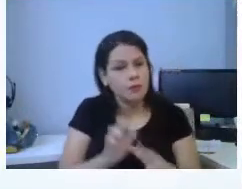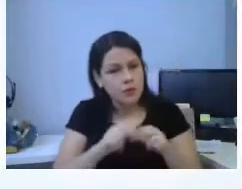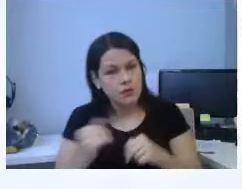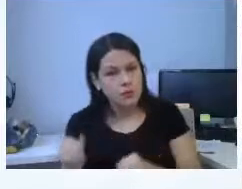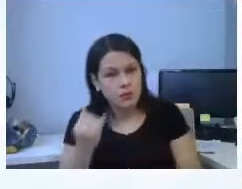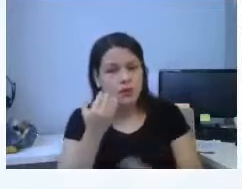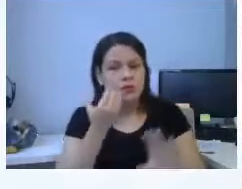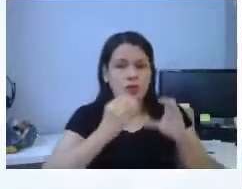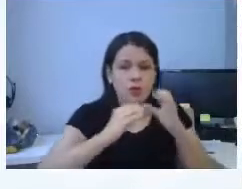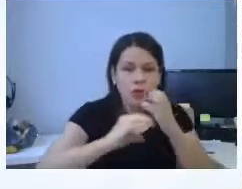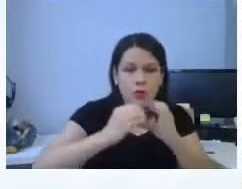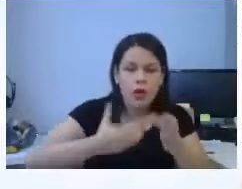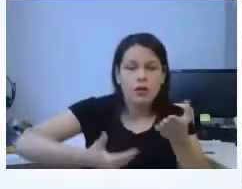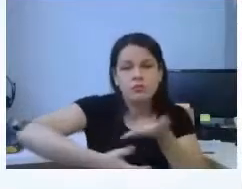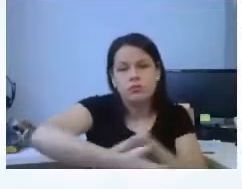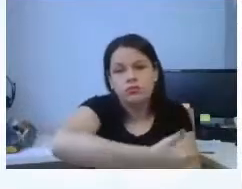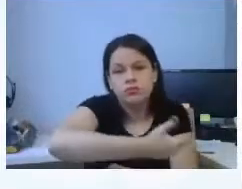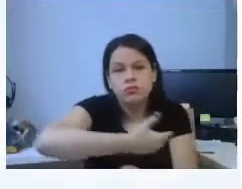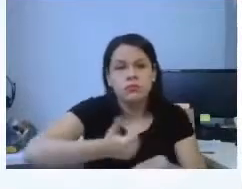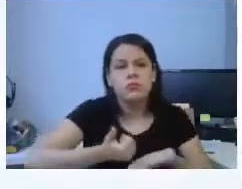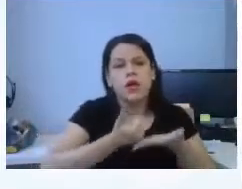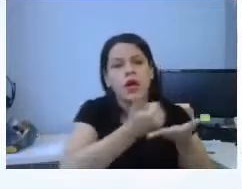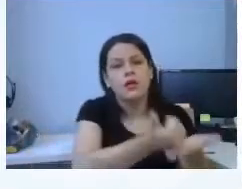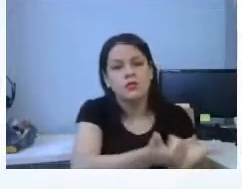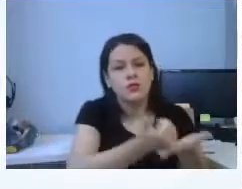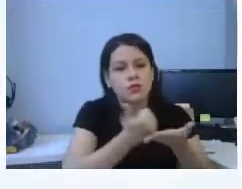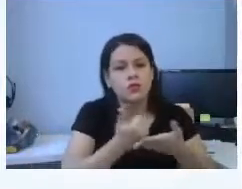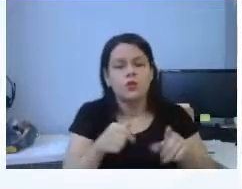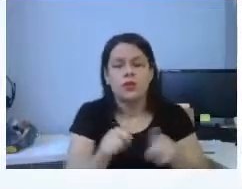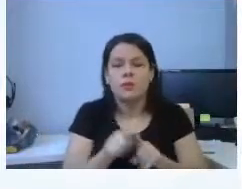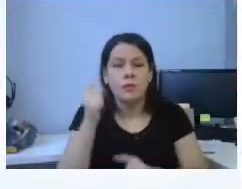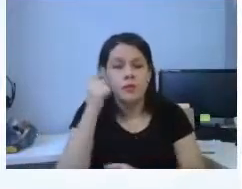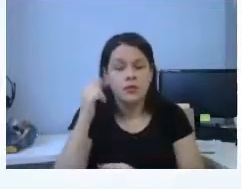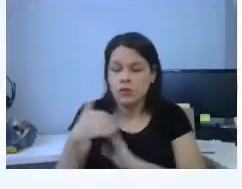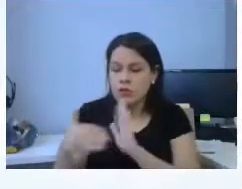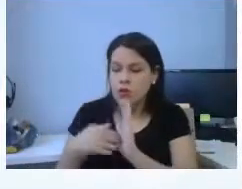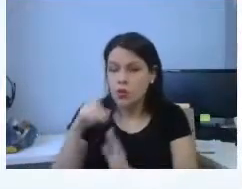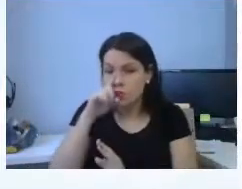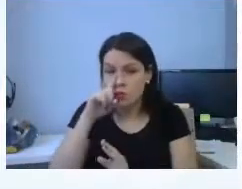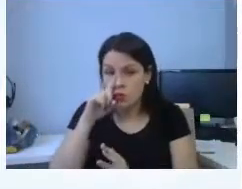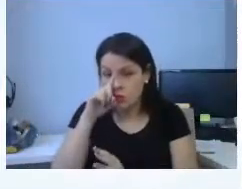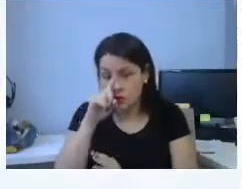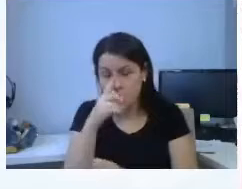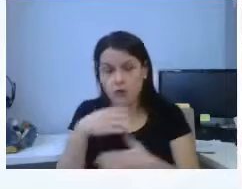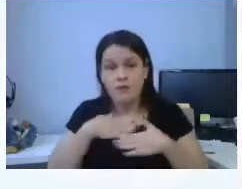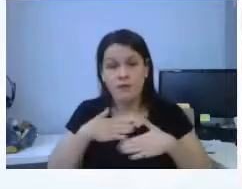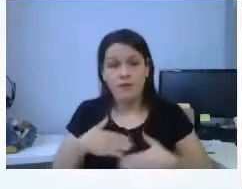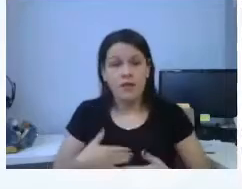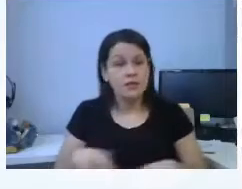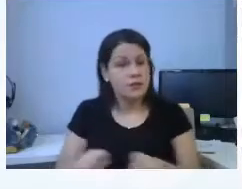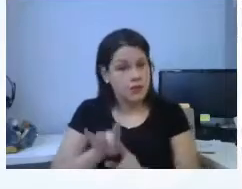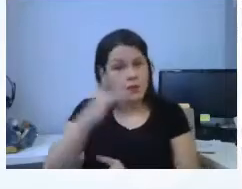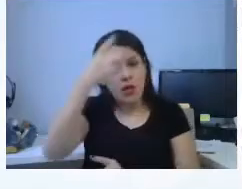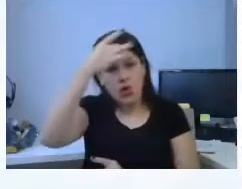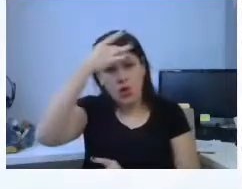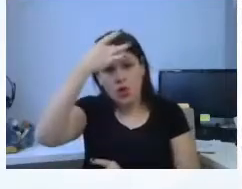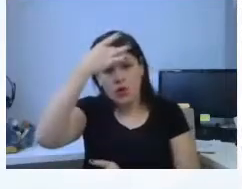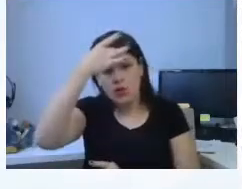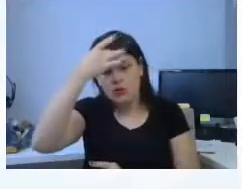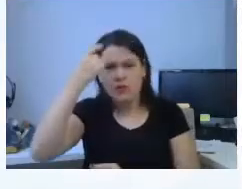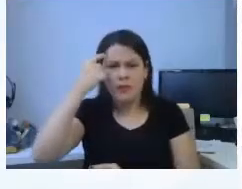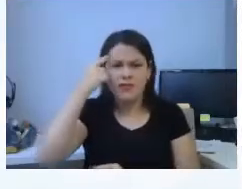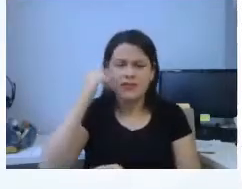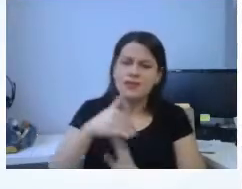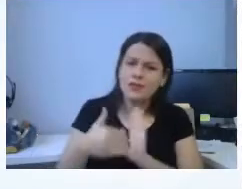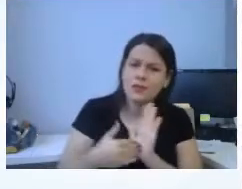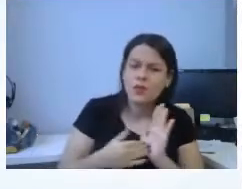comunicação, existe questões de riscos físicos e cognitivos, né? Além do mobiliário,